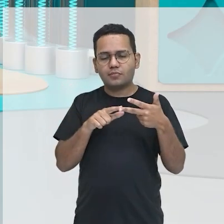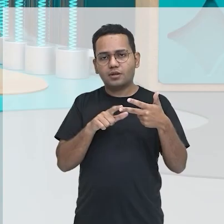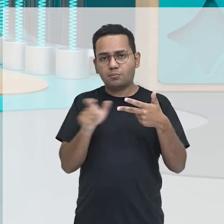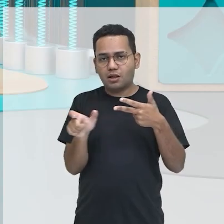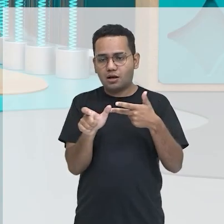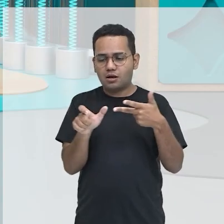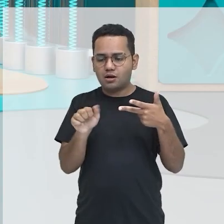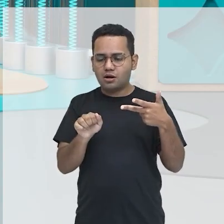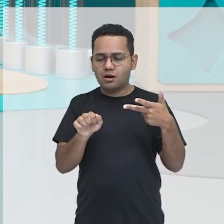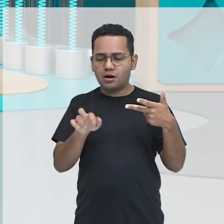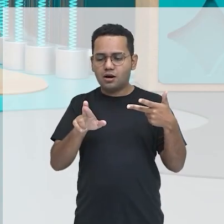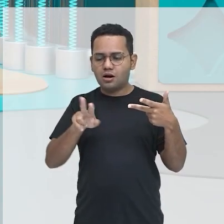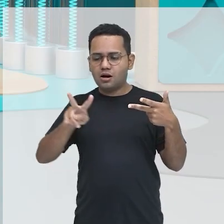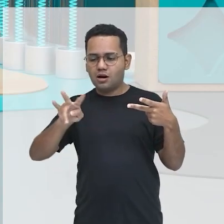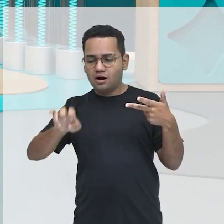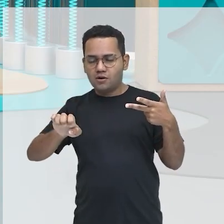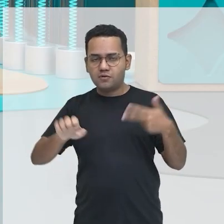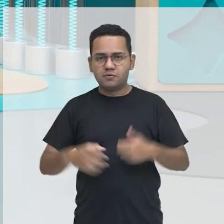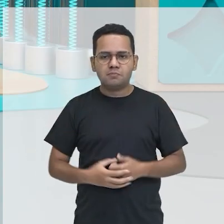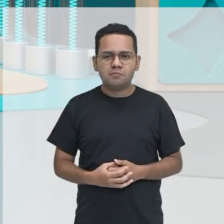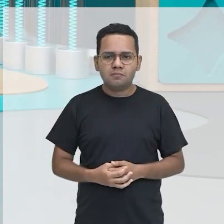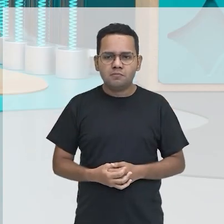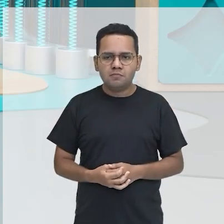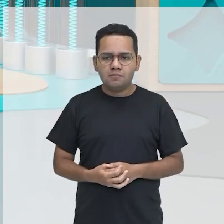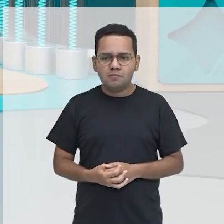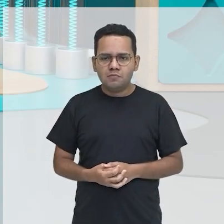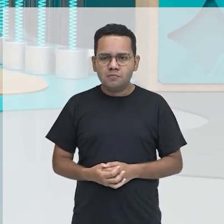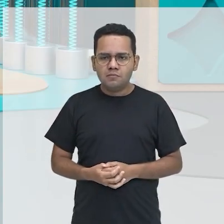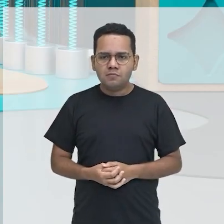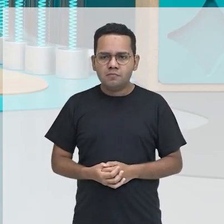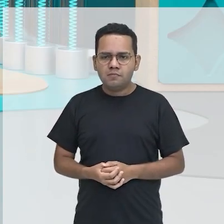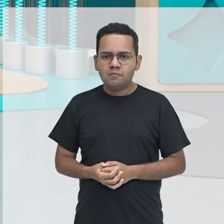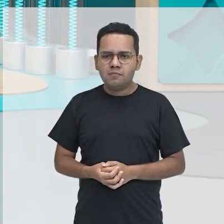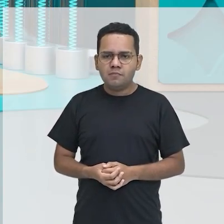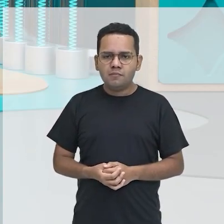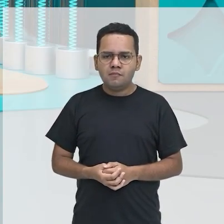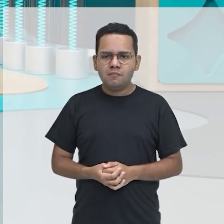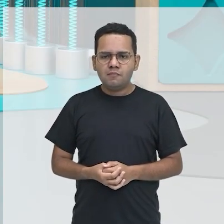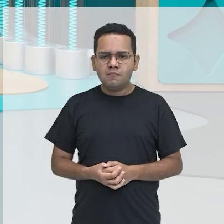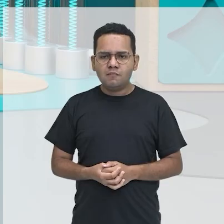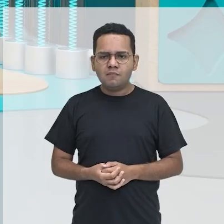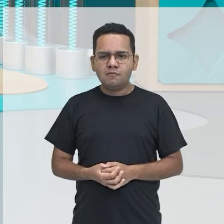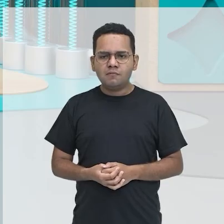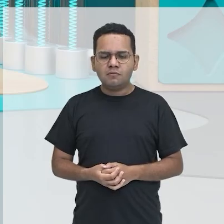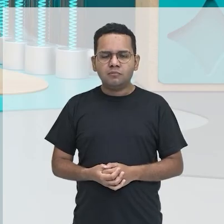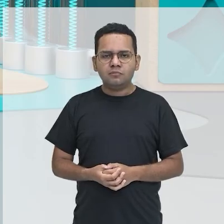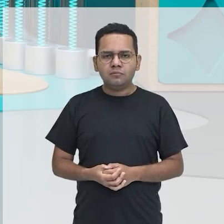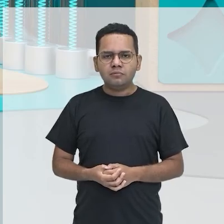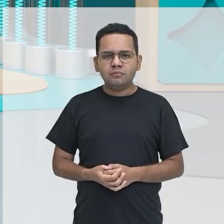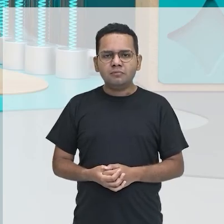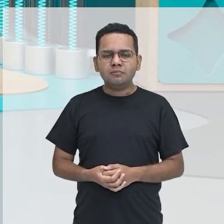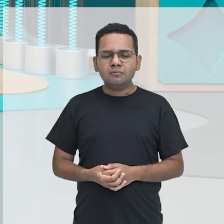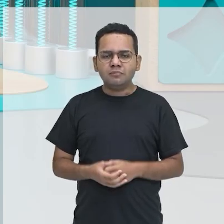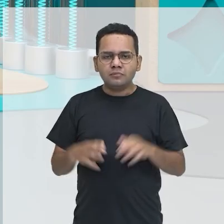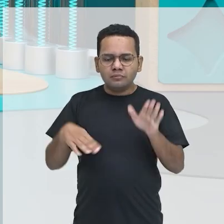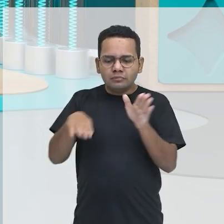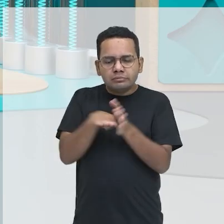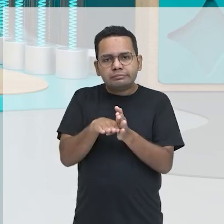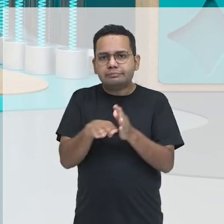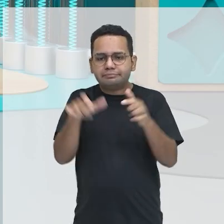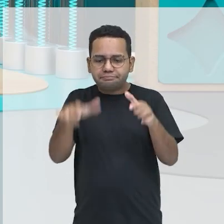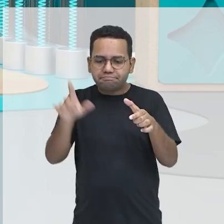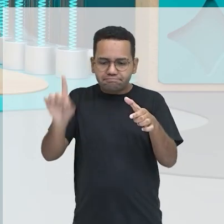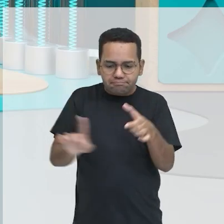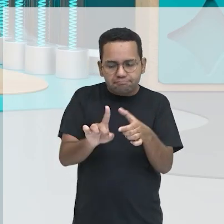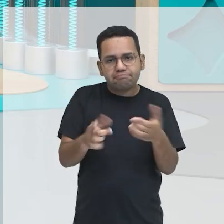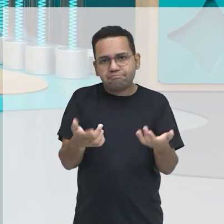arrive. Will, verbo auxiliar, arrive, chegar. Então, will arrive, chegarei, chegaremos, tá certo? Outro